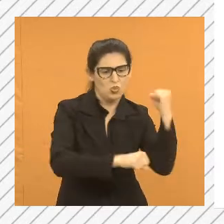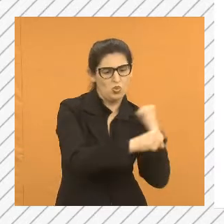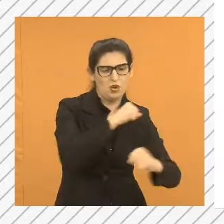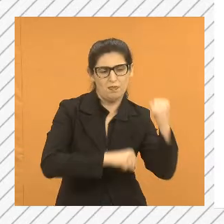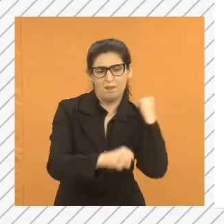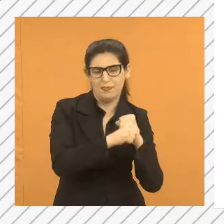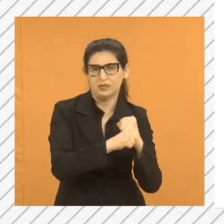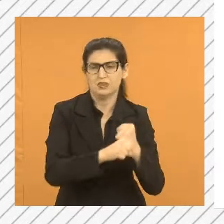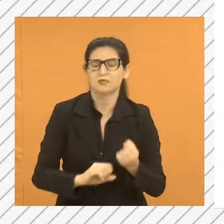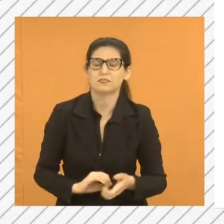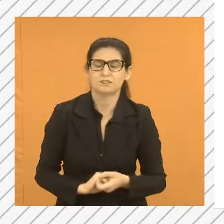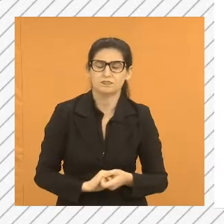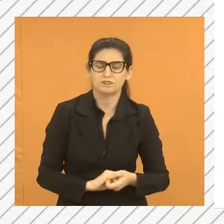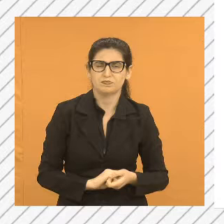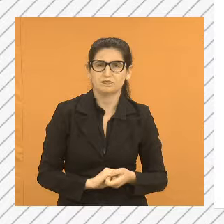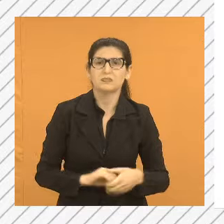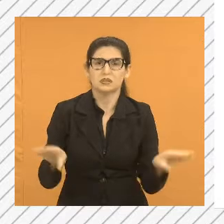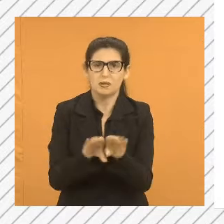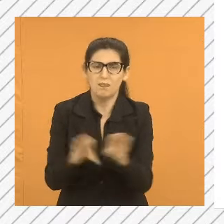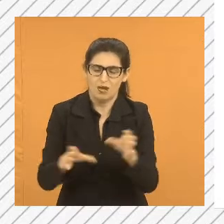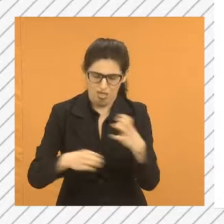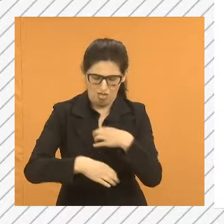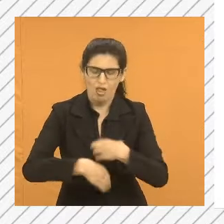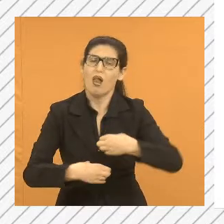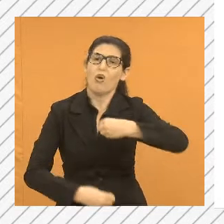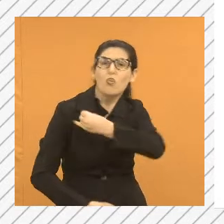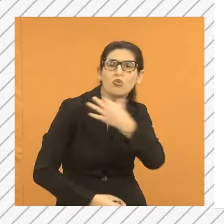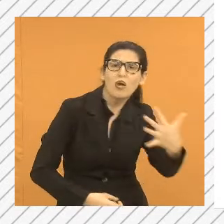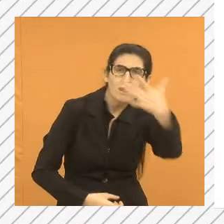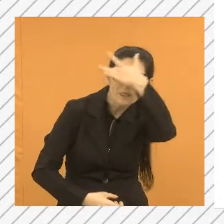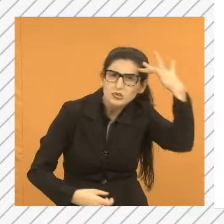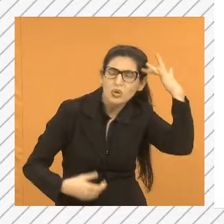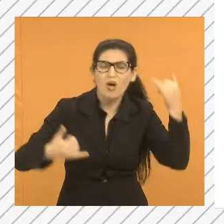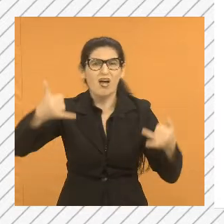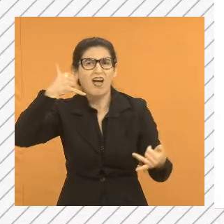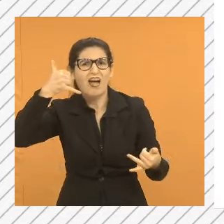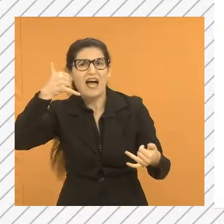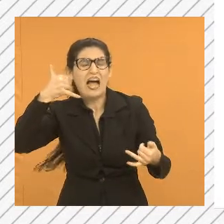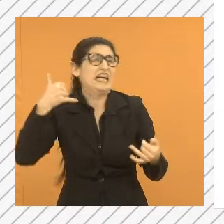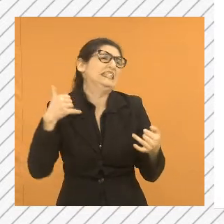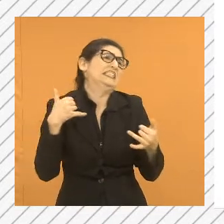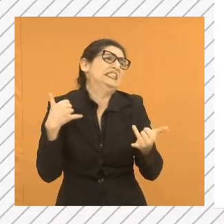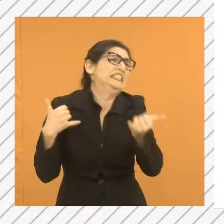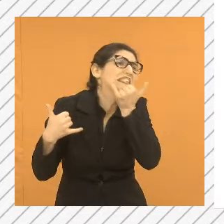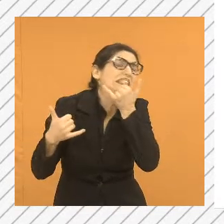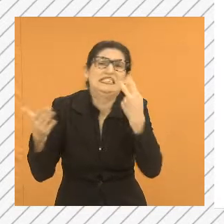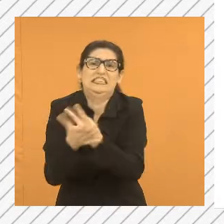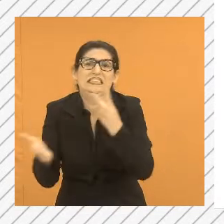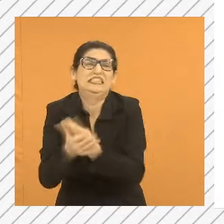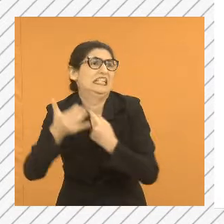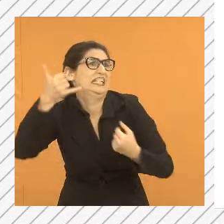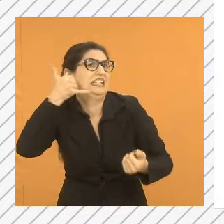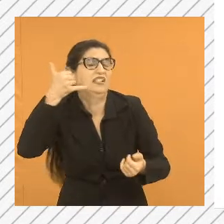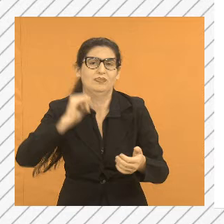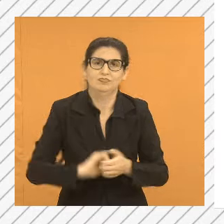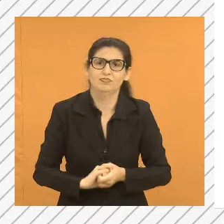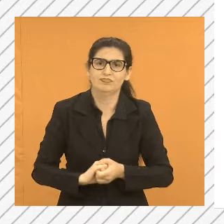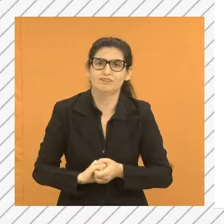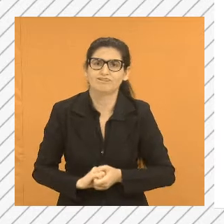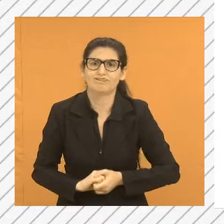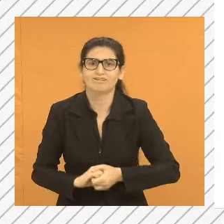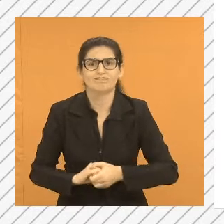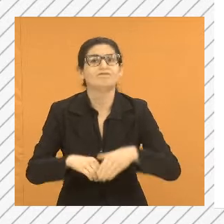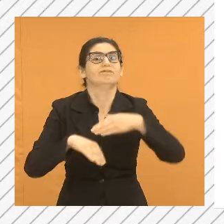Temos também um atendimento do número de chamadas por engano, que teve um aumento desse